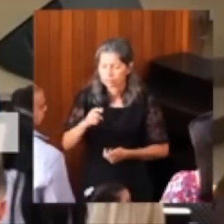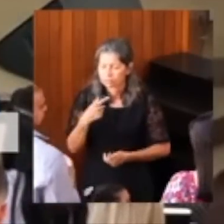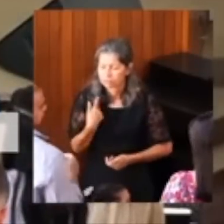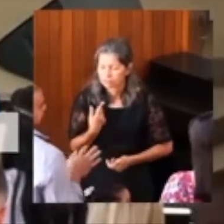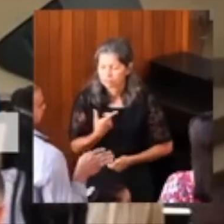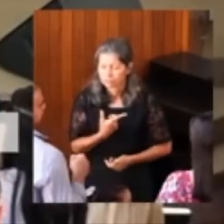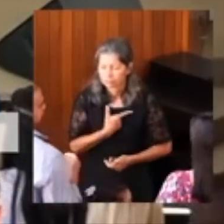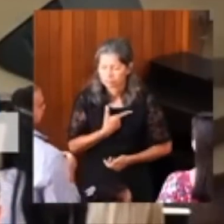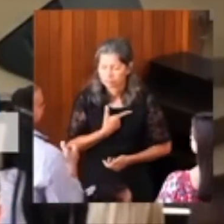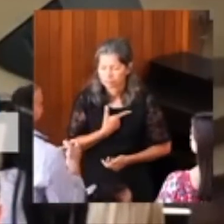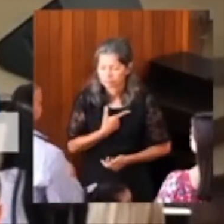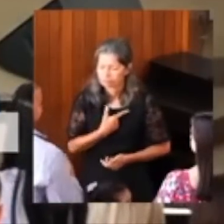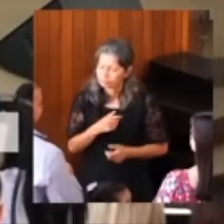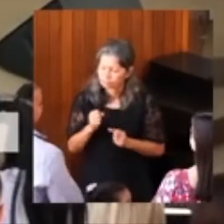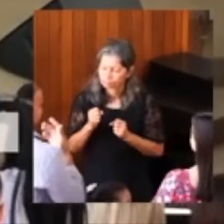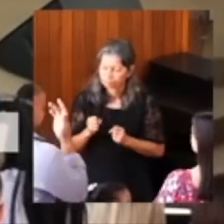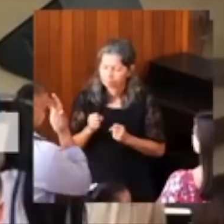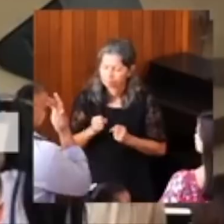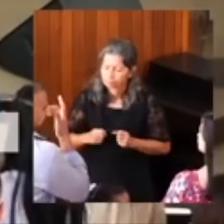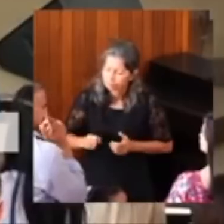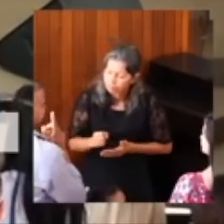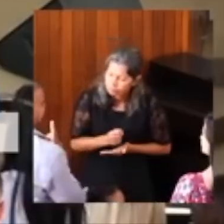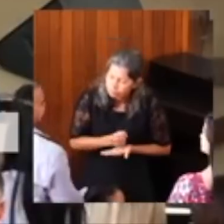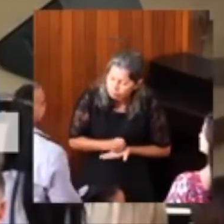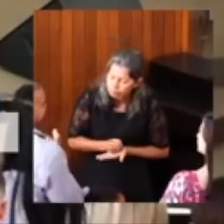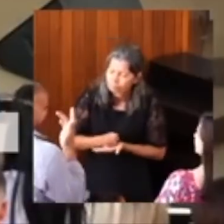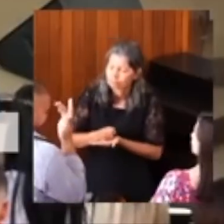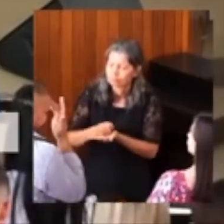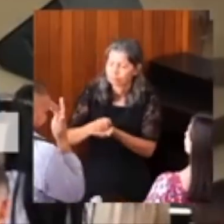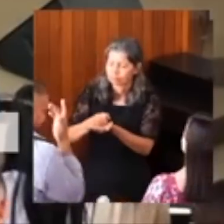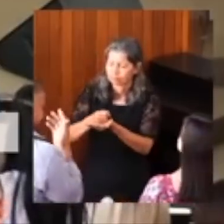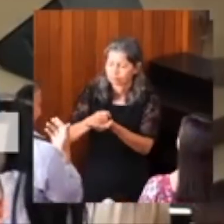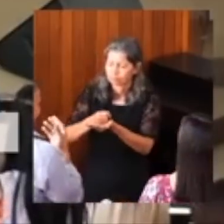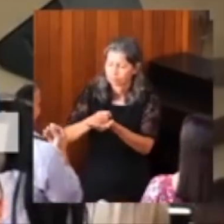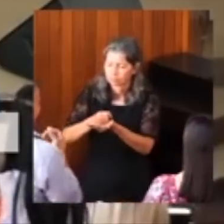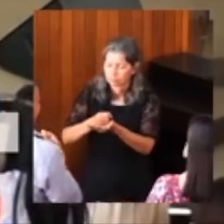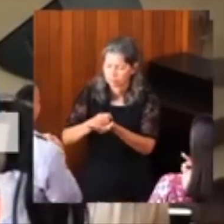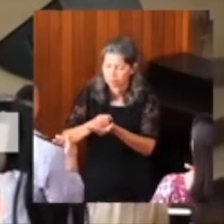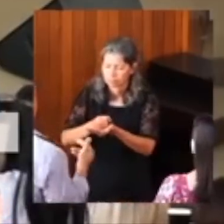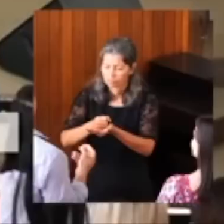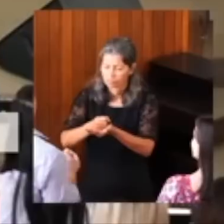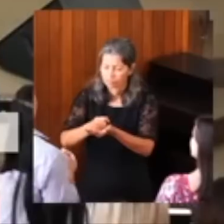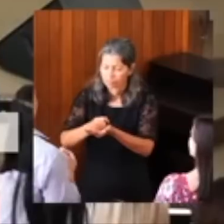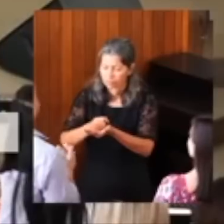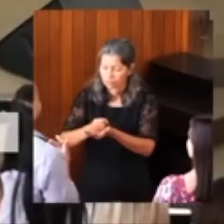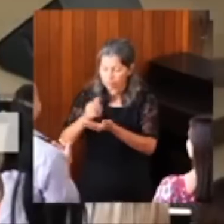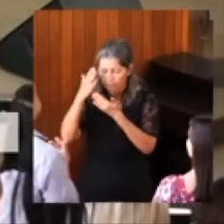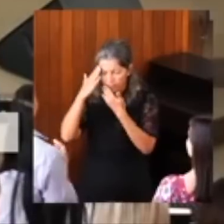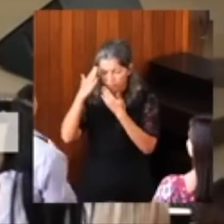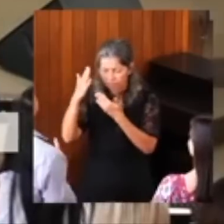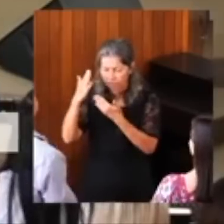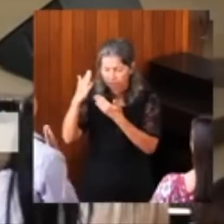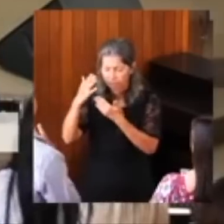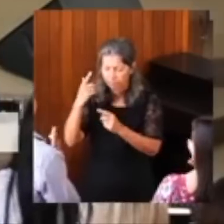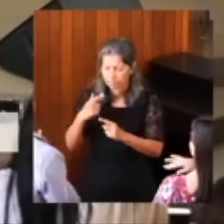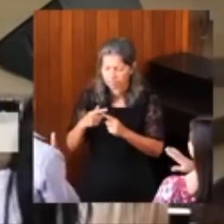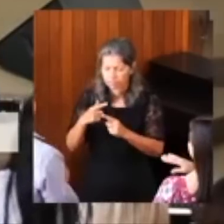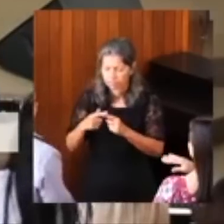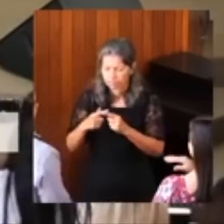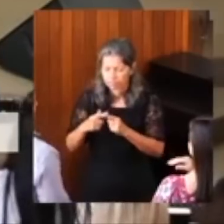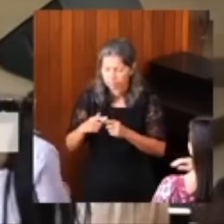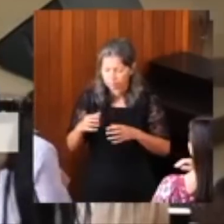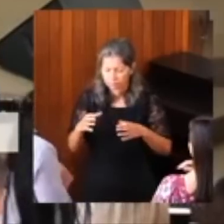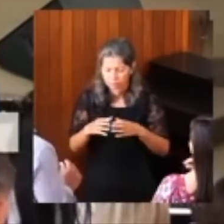a pertencer a esse povo remanescente, a permanecer com esse povo, a ser parte desse povo, para que nós também